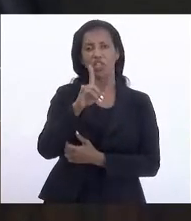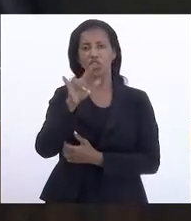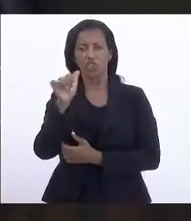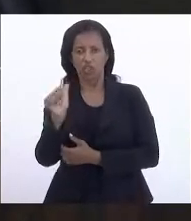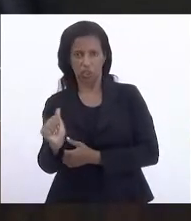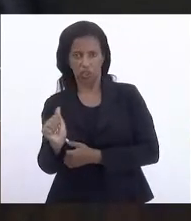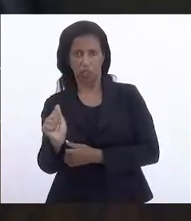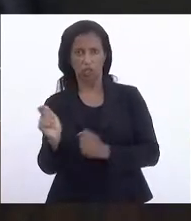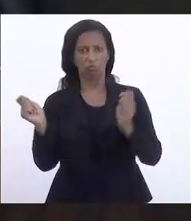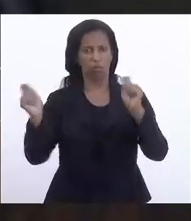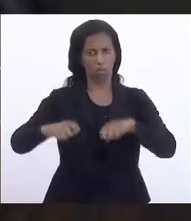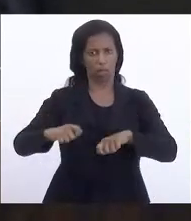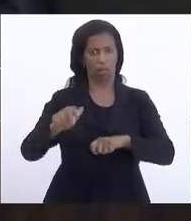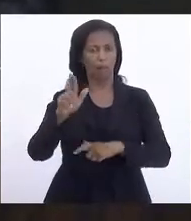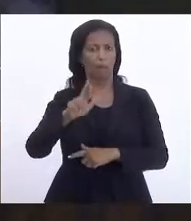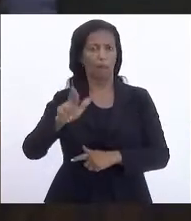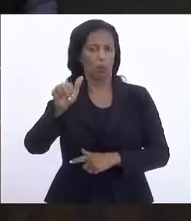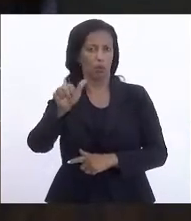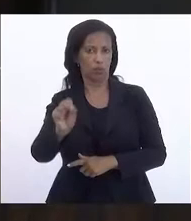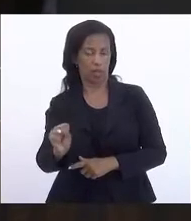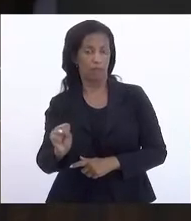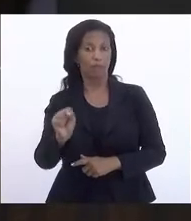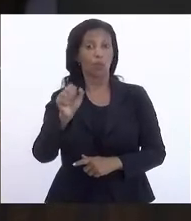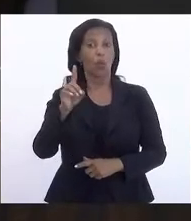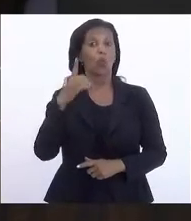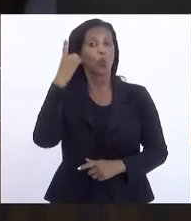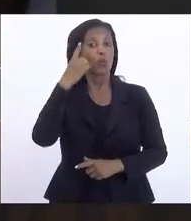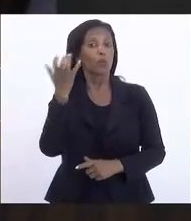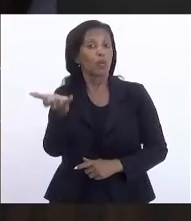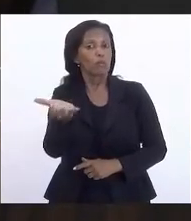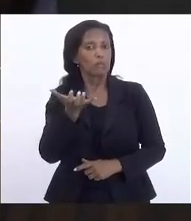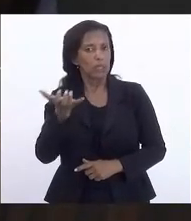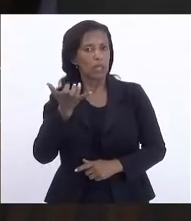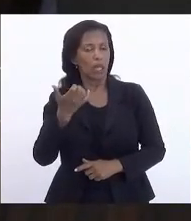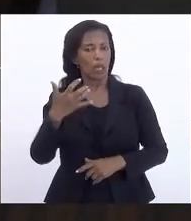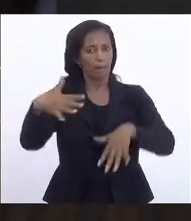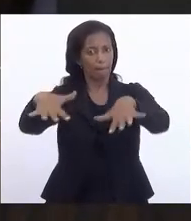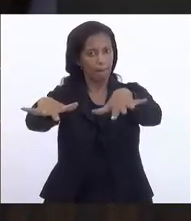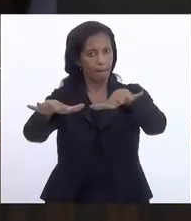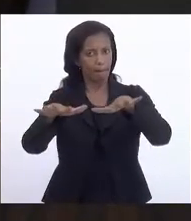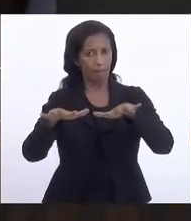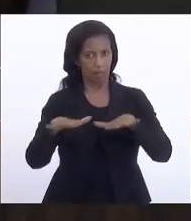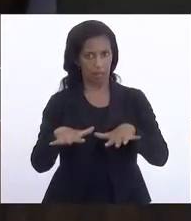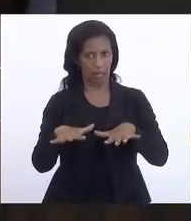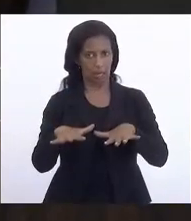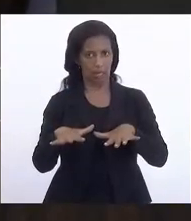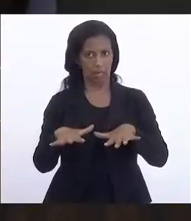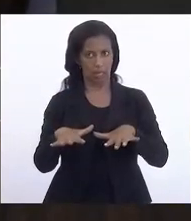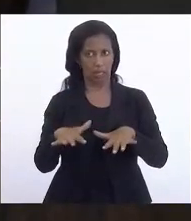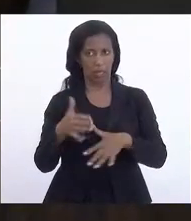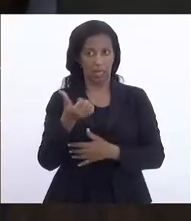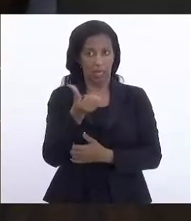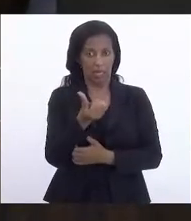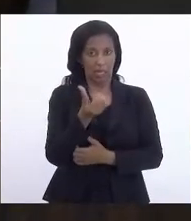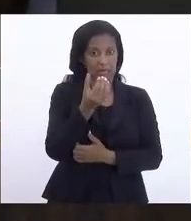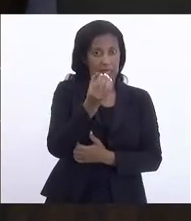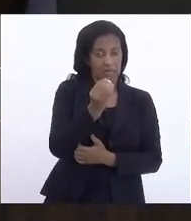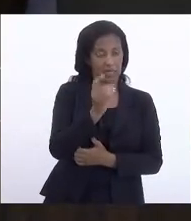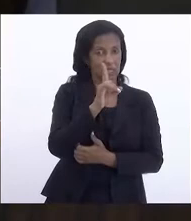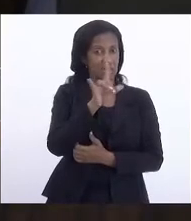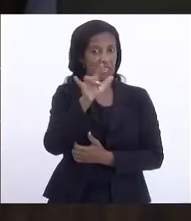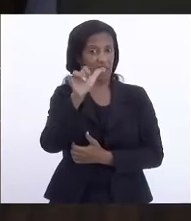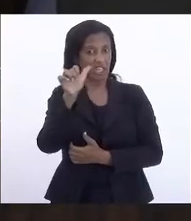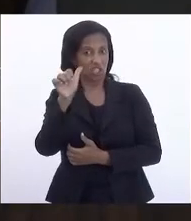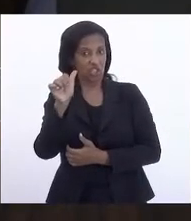22. O deputado que quiser requisitar o plenário, a cada 60 dias terá